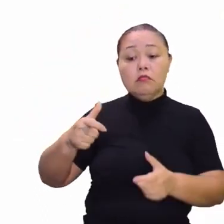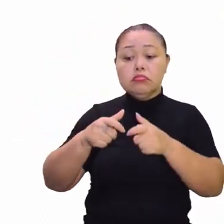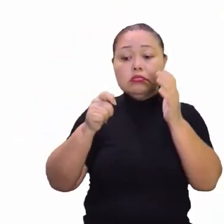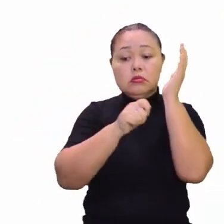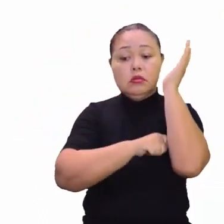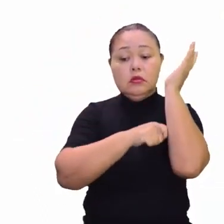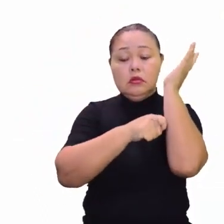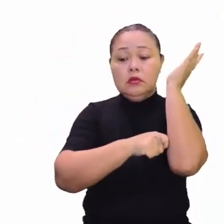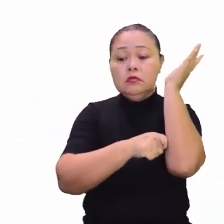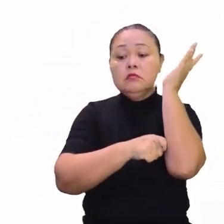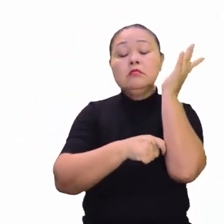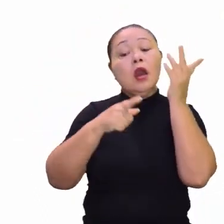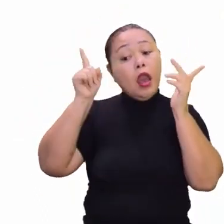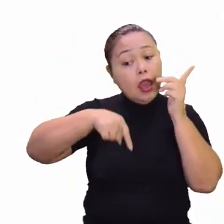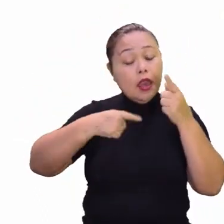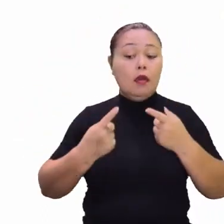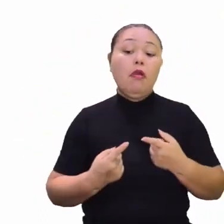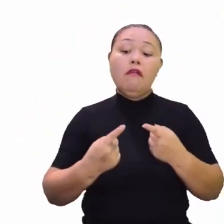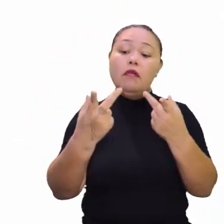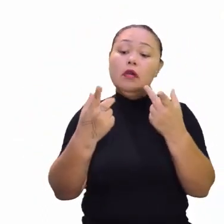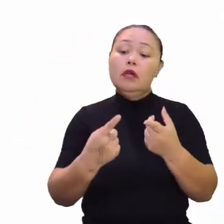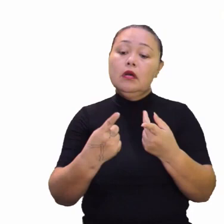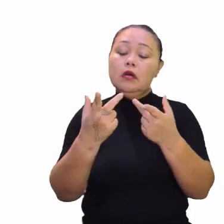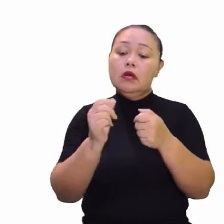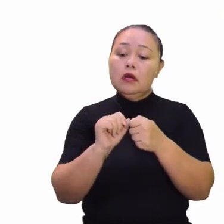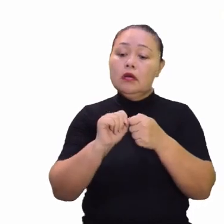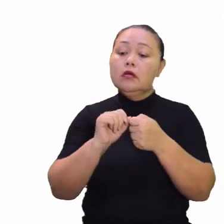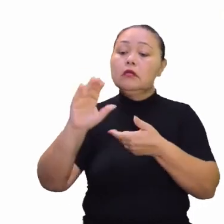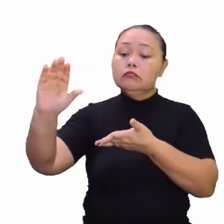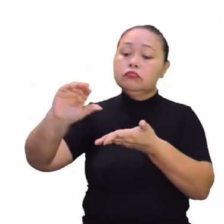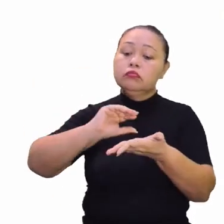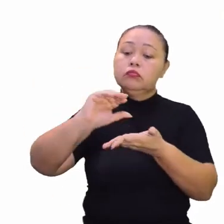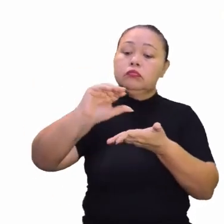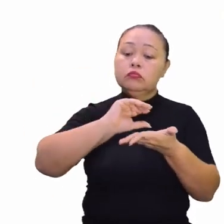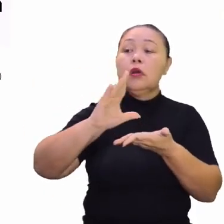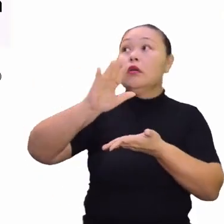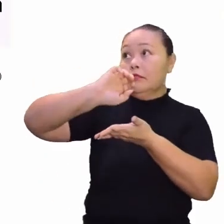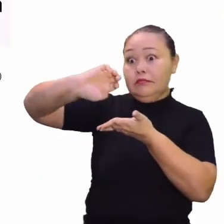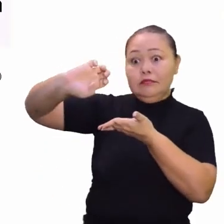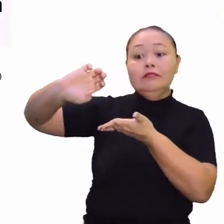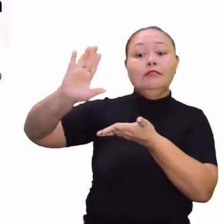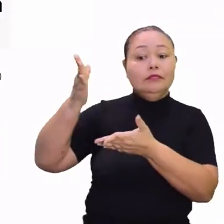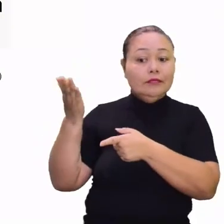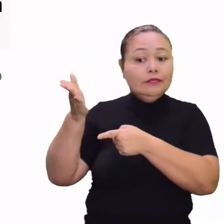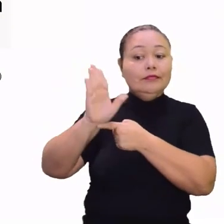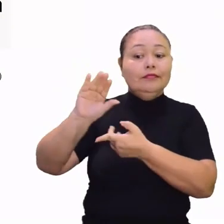borracha realmente era para exportação. E os grandes financiadores eram os europeus.